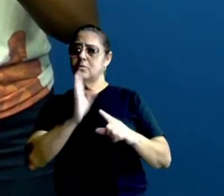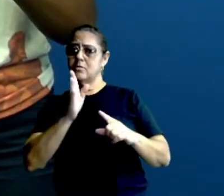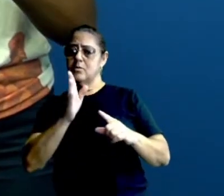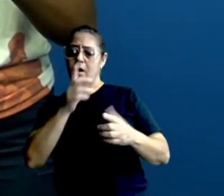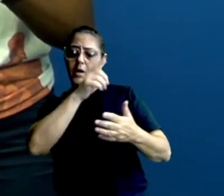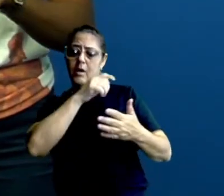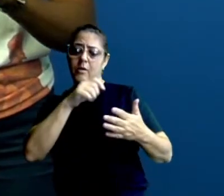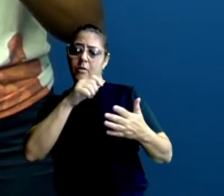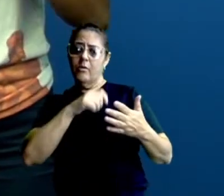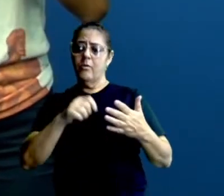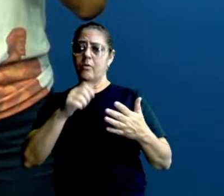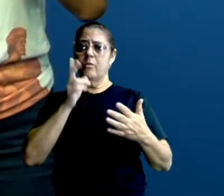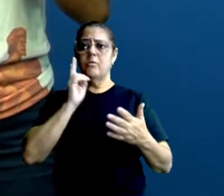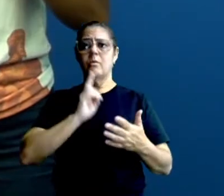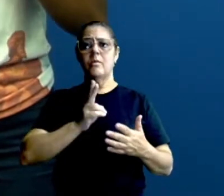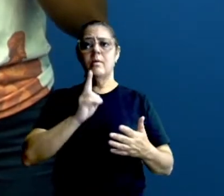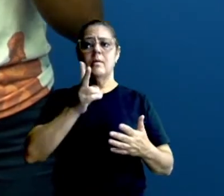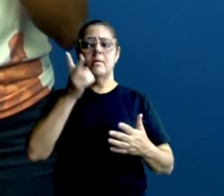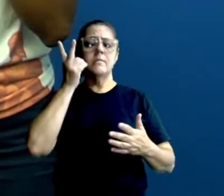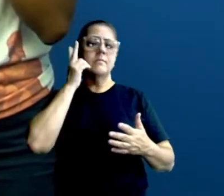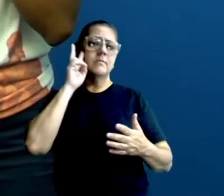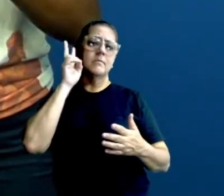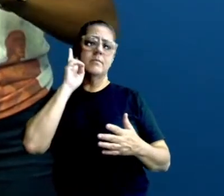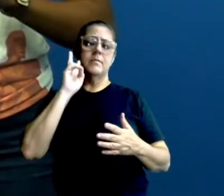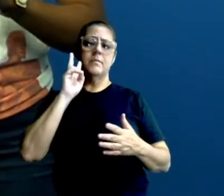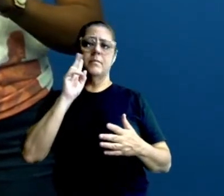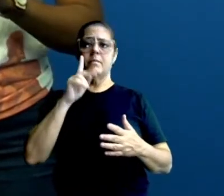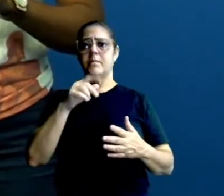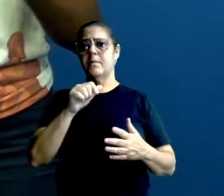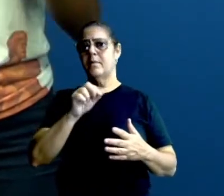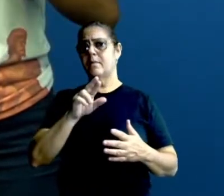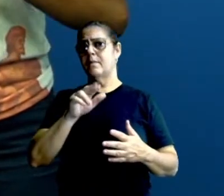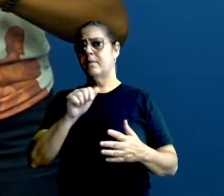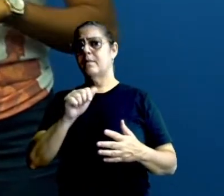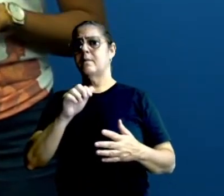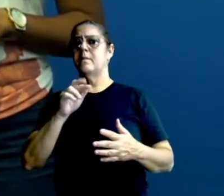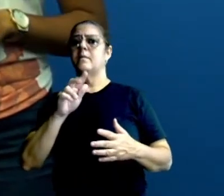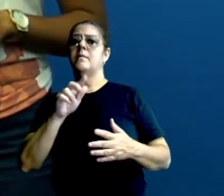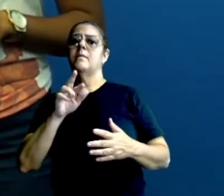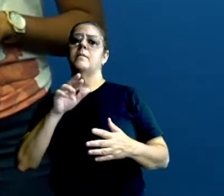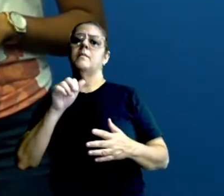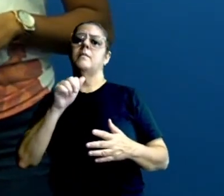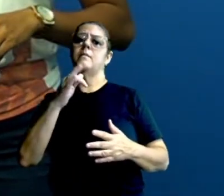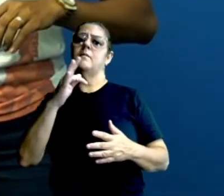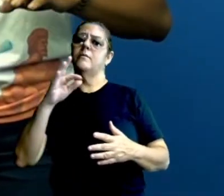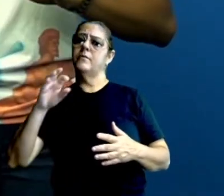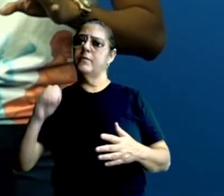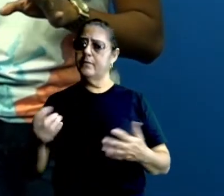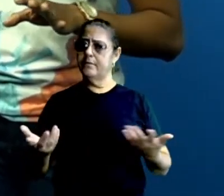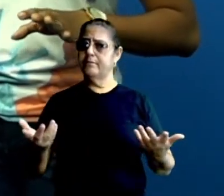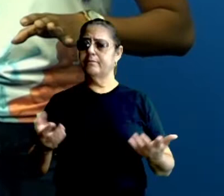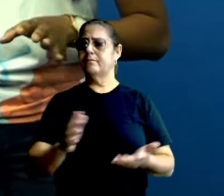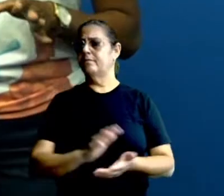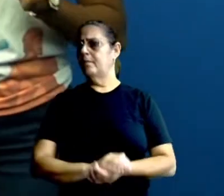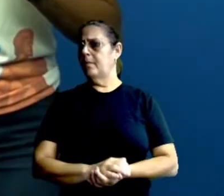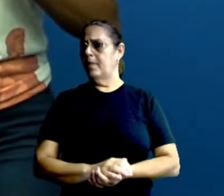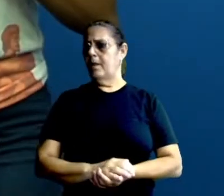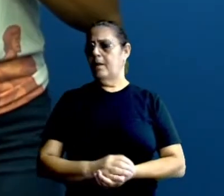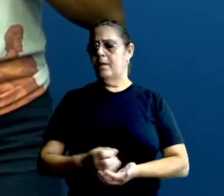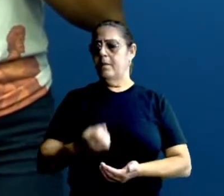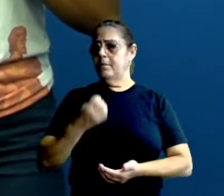aí então lembre sim cinco a gente chama isso aí de parágrafo vamos saber um pouquinho mais bom